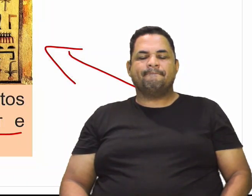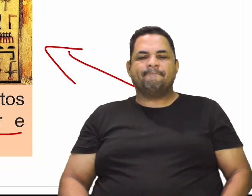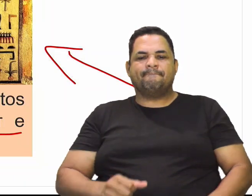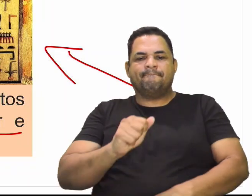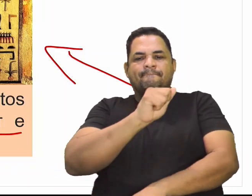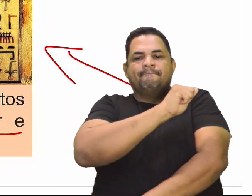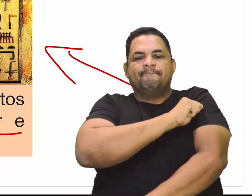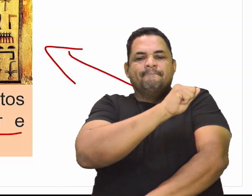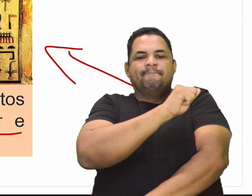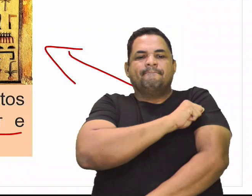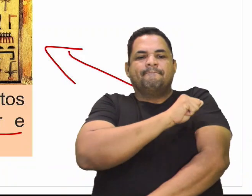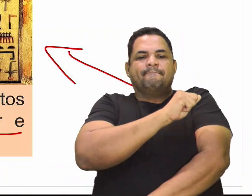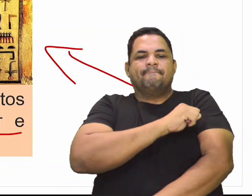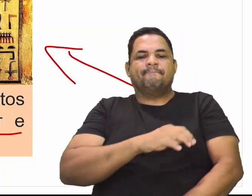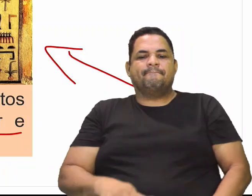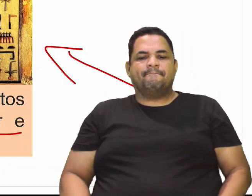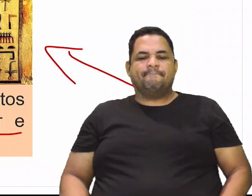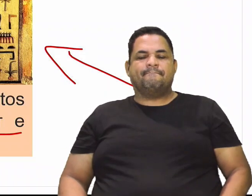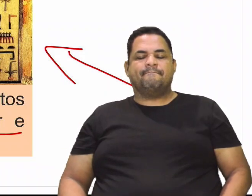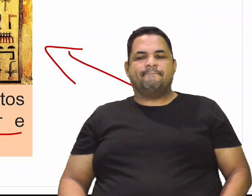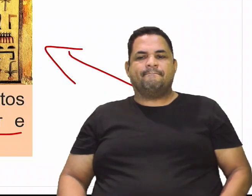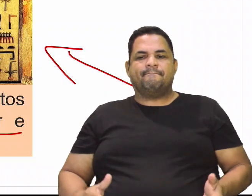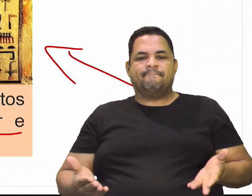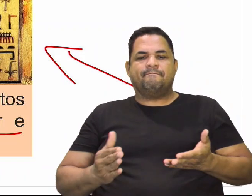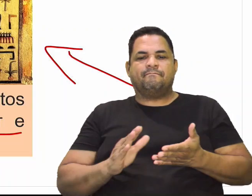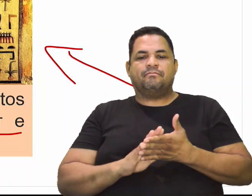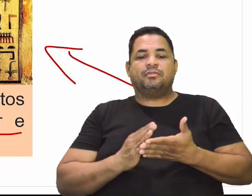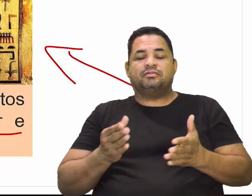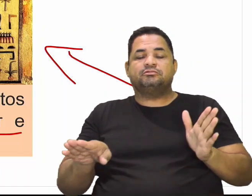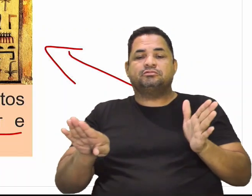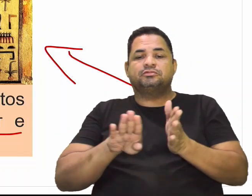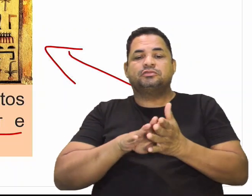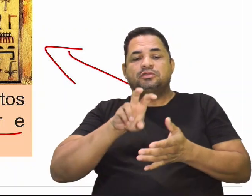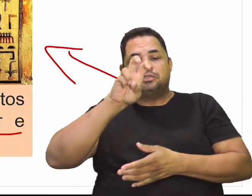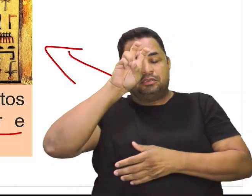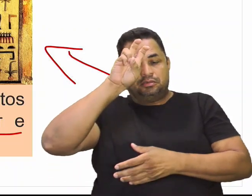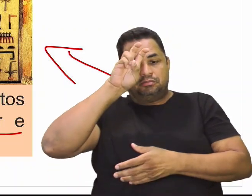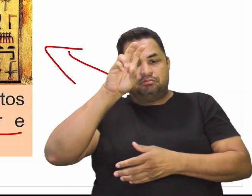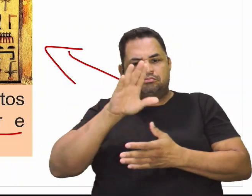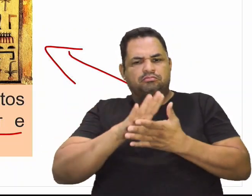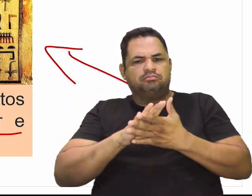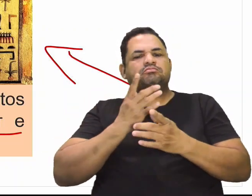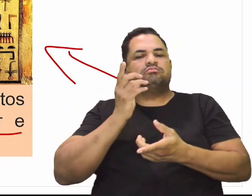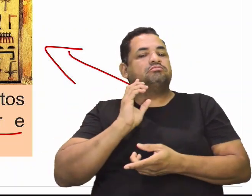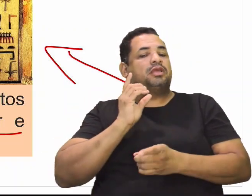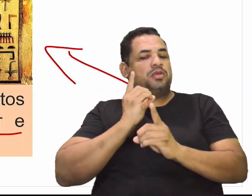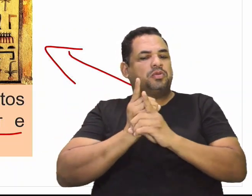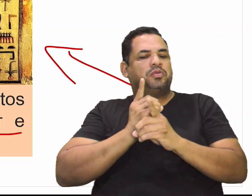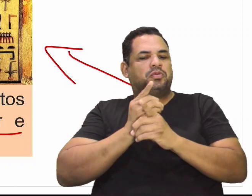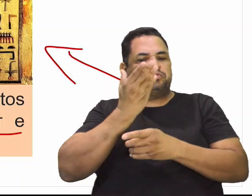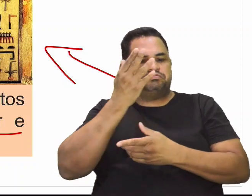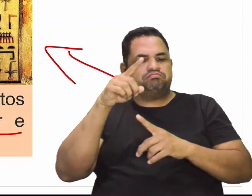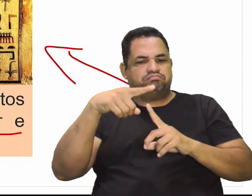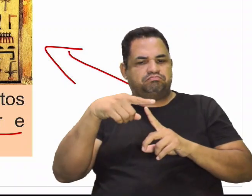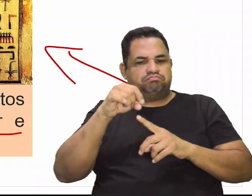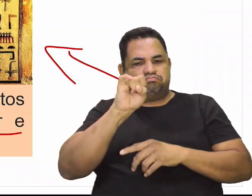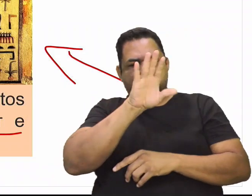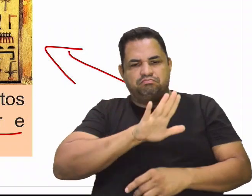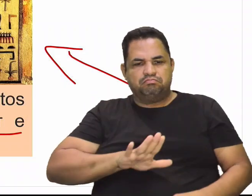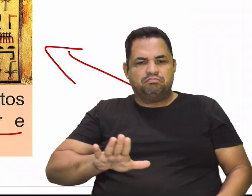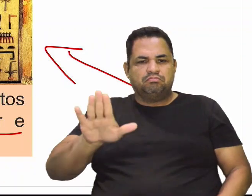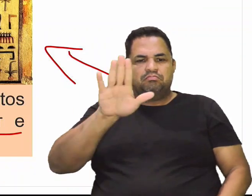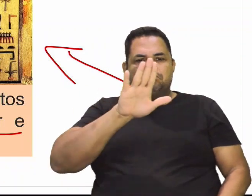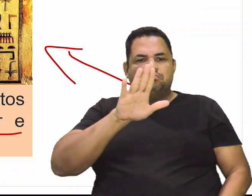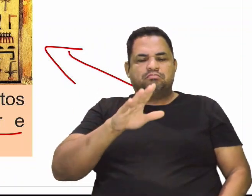Alunos, hoje você chega no Egito, você nem encontra esse tipo de imagem,